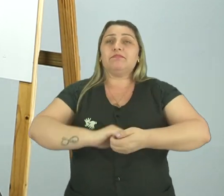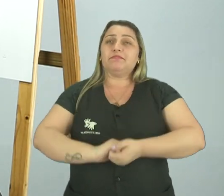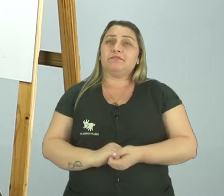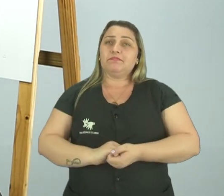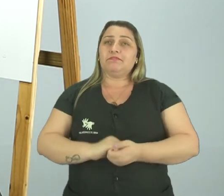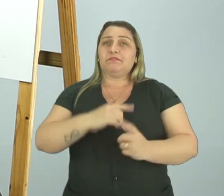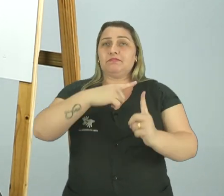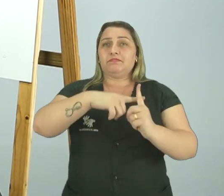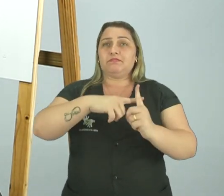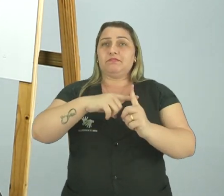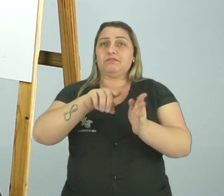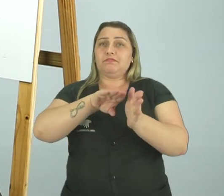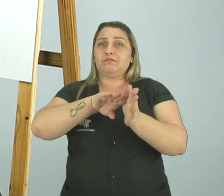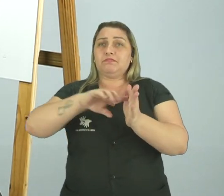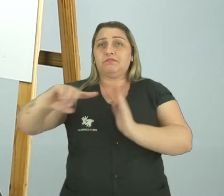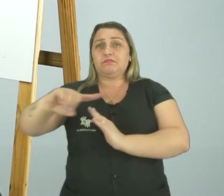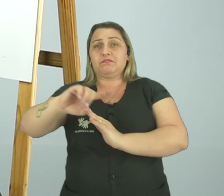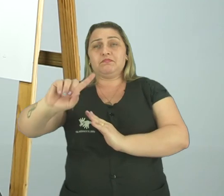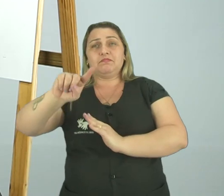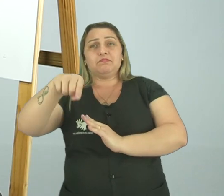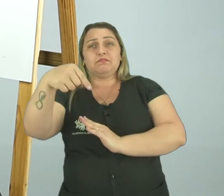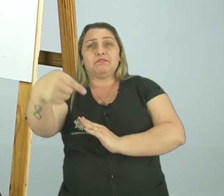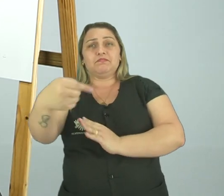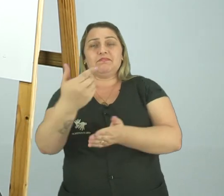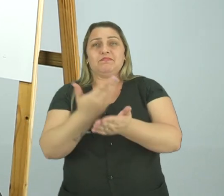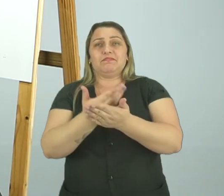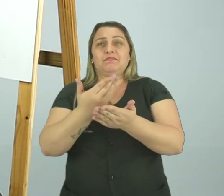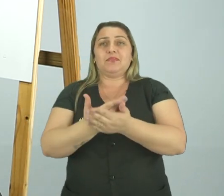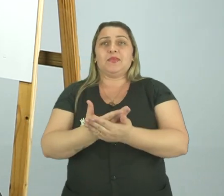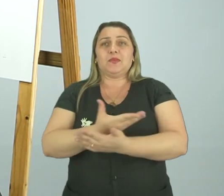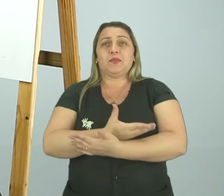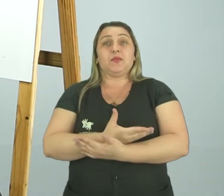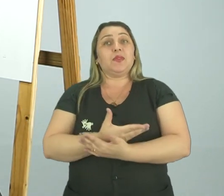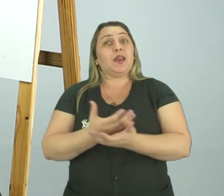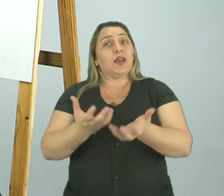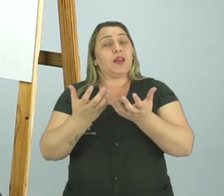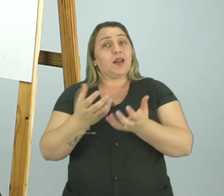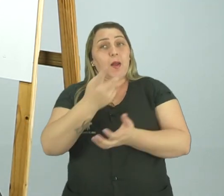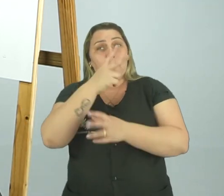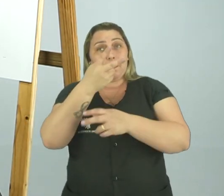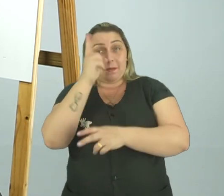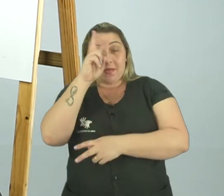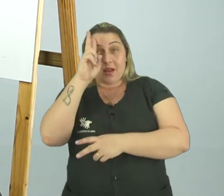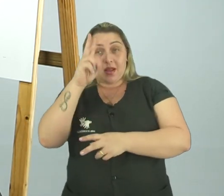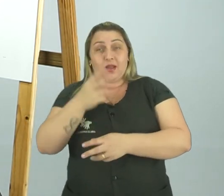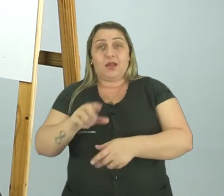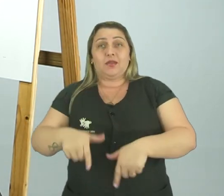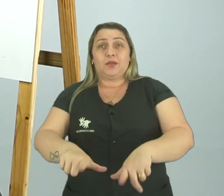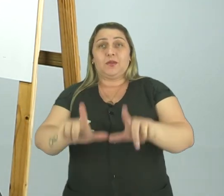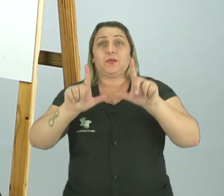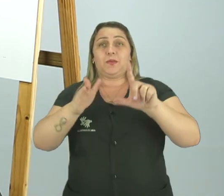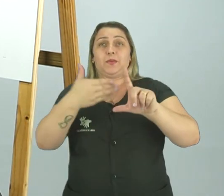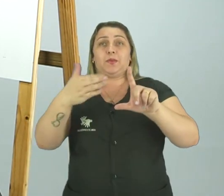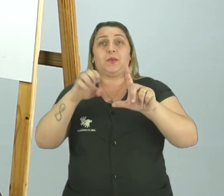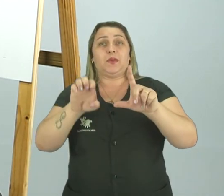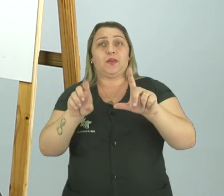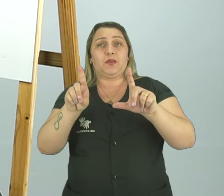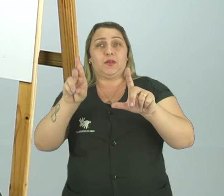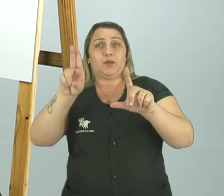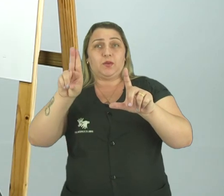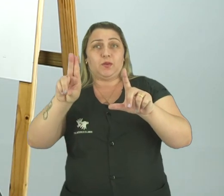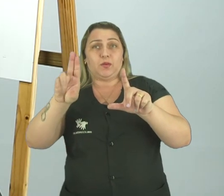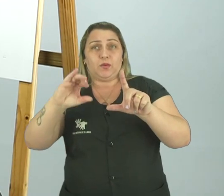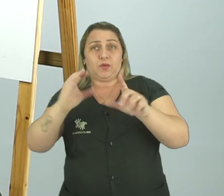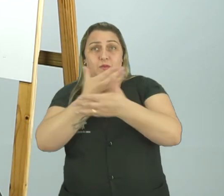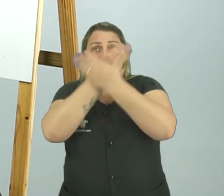sobre adição e subtração na nossa próxima aula. Quero só te lembrar da nossa plataforma